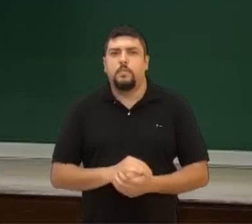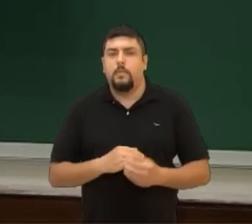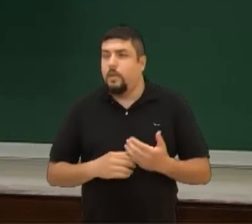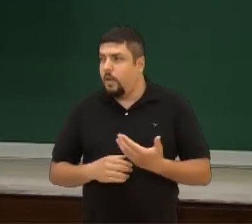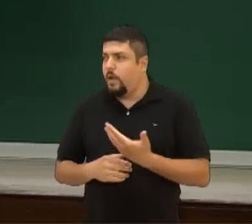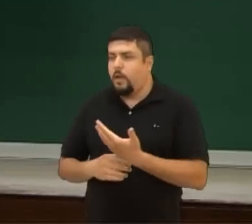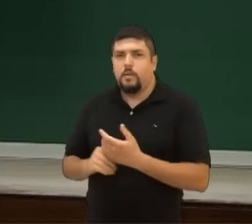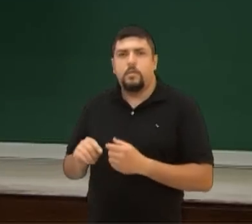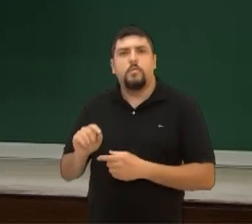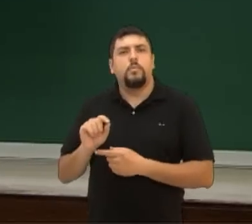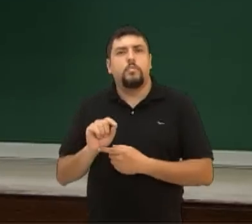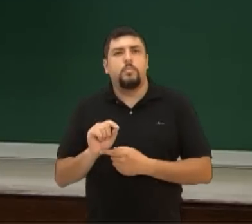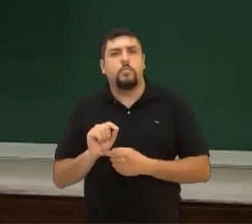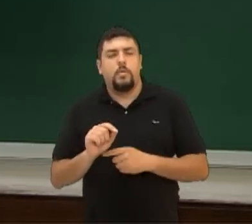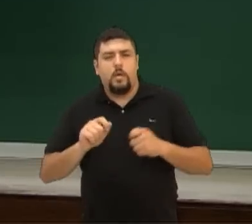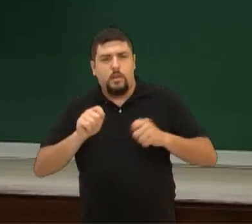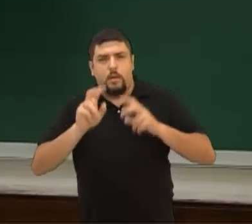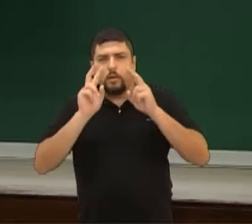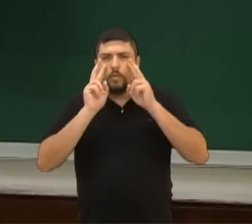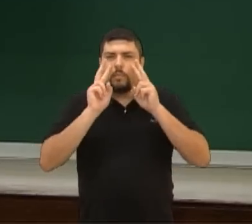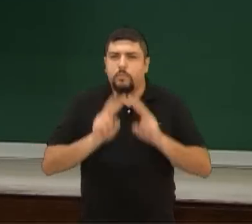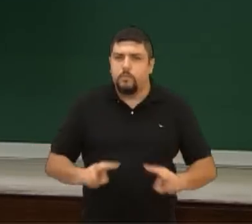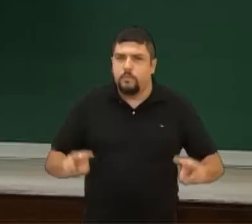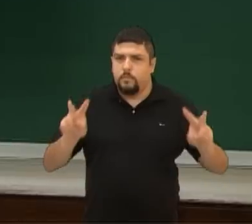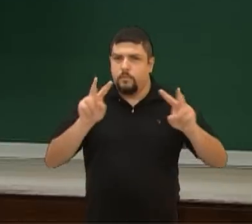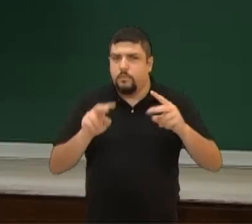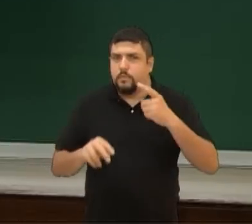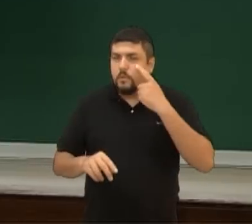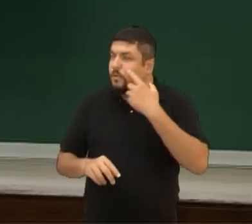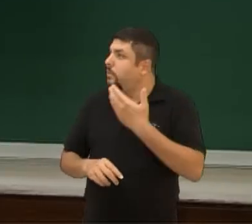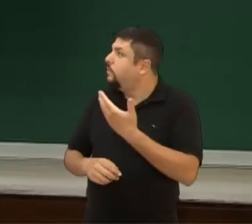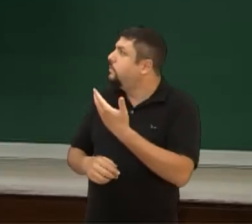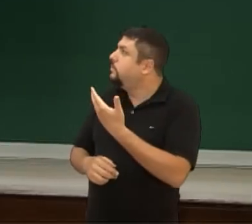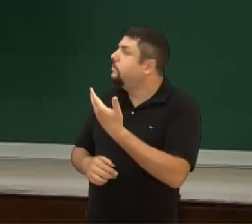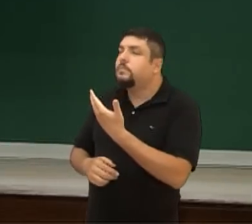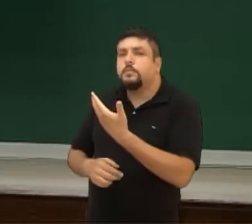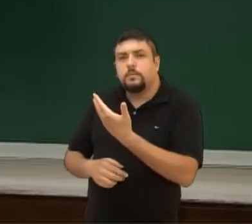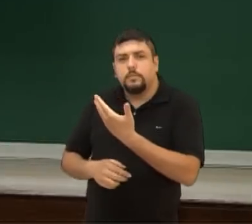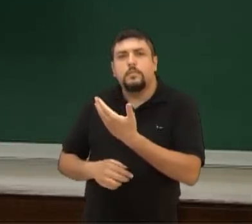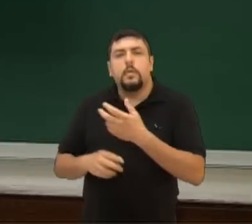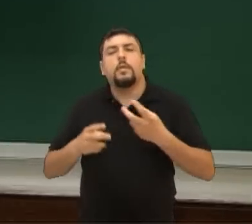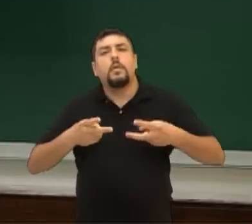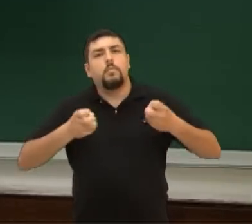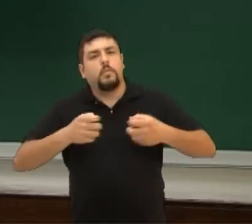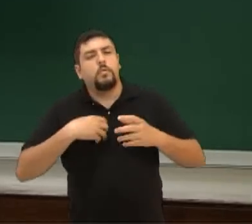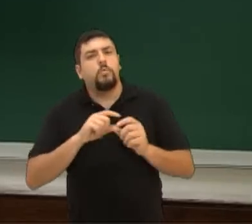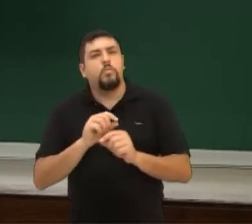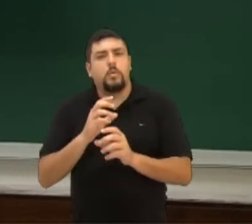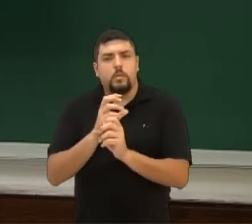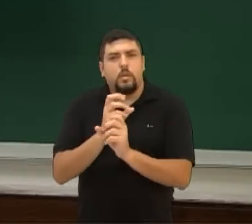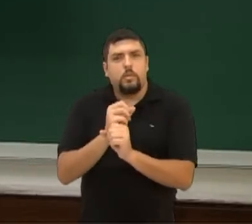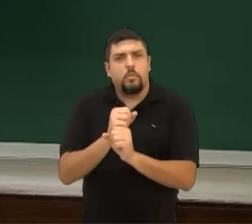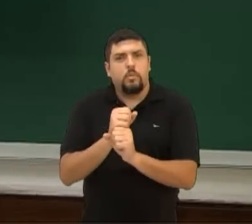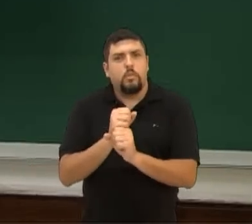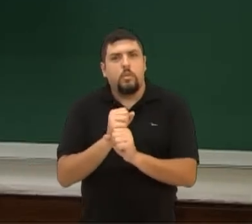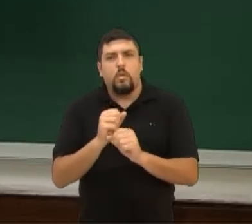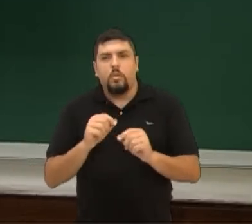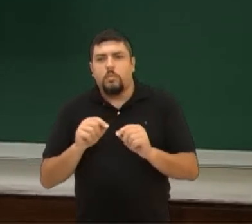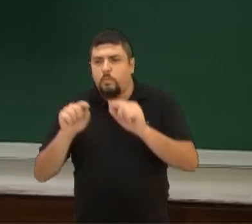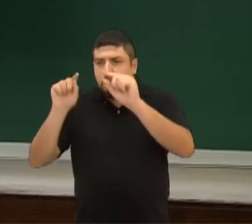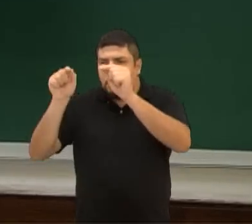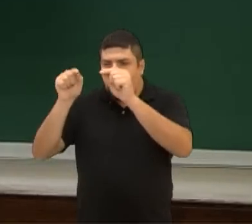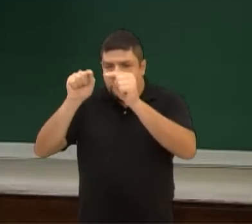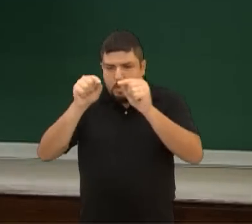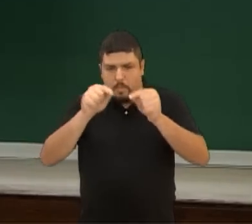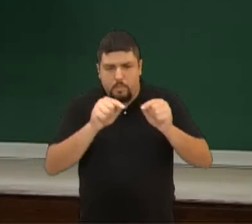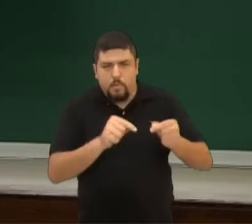professora colocou, visualmente, olha só como já aparece aqui, ó, a soma que eu quero que ocorra, a soma